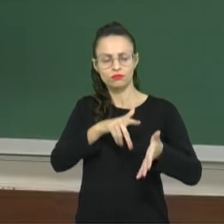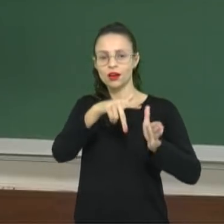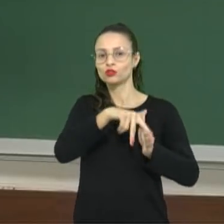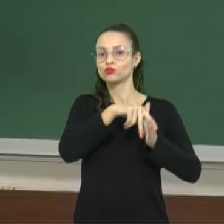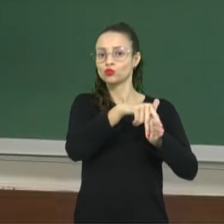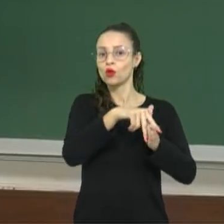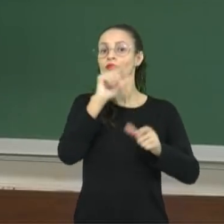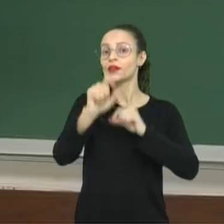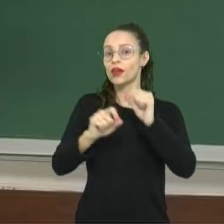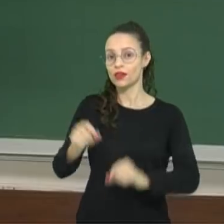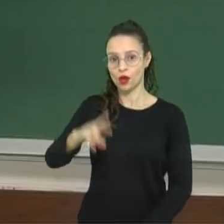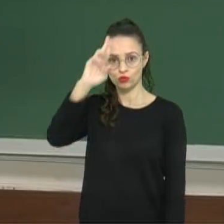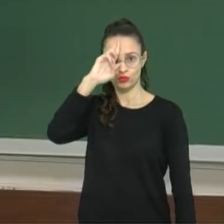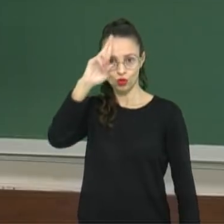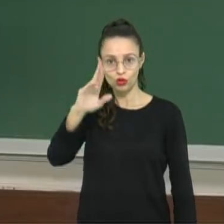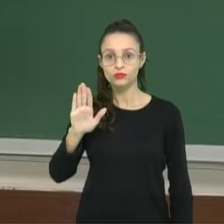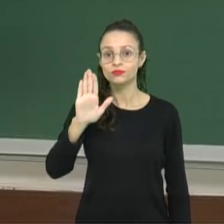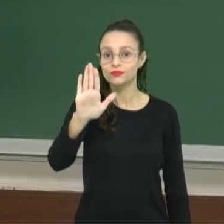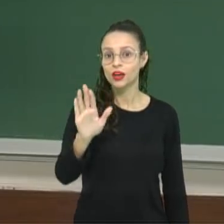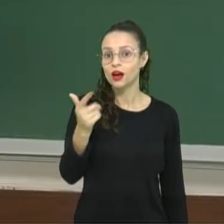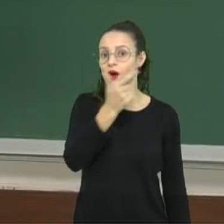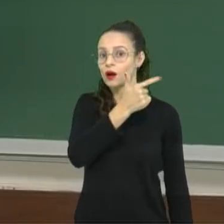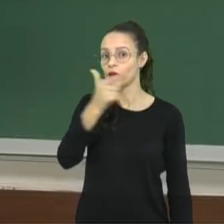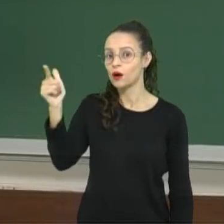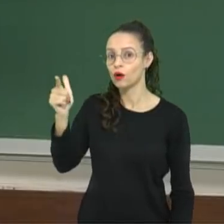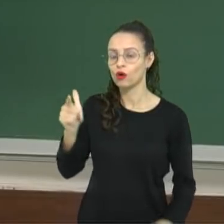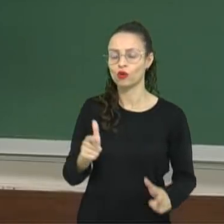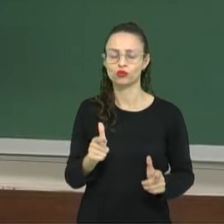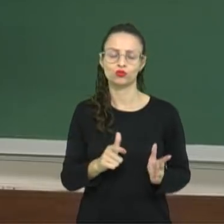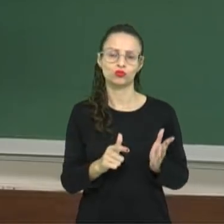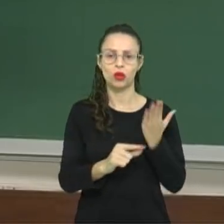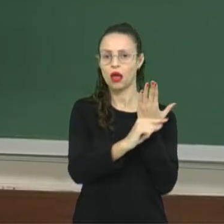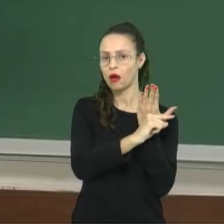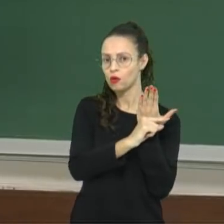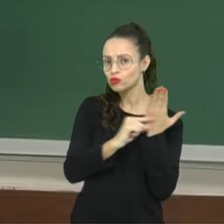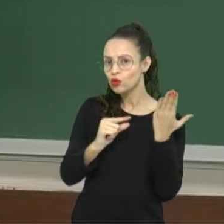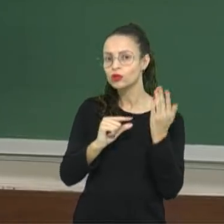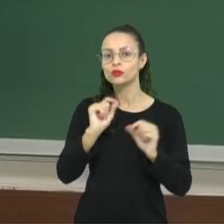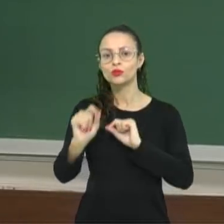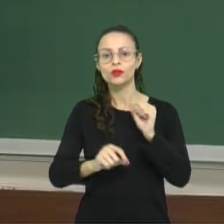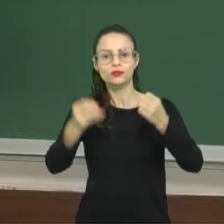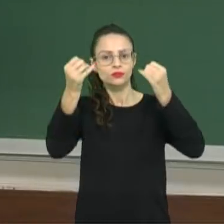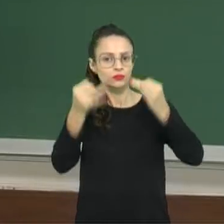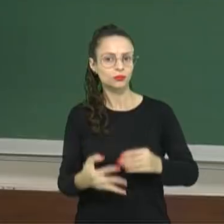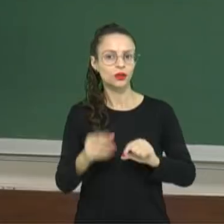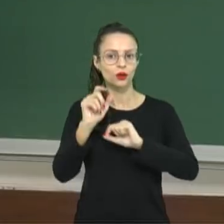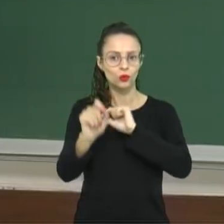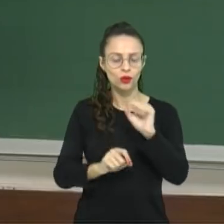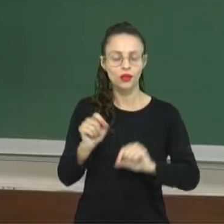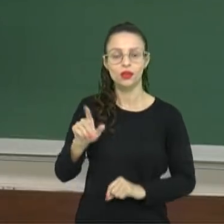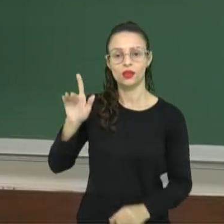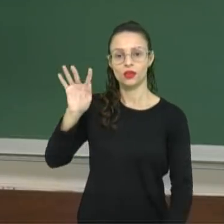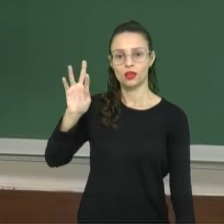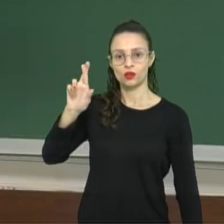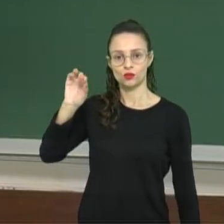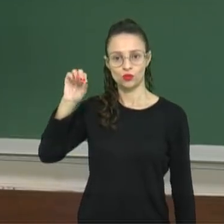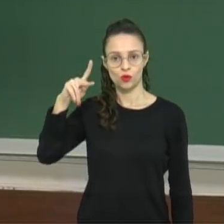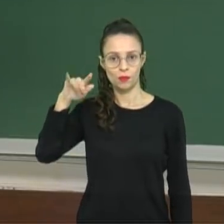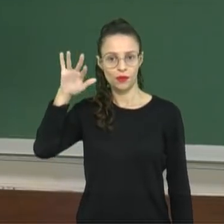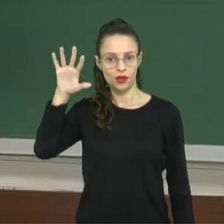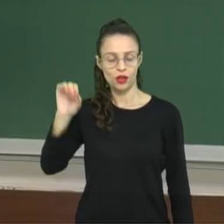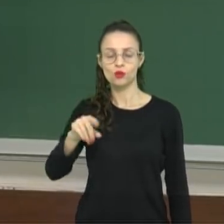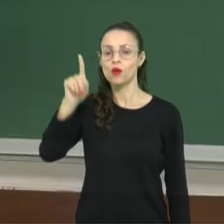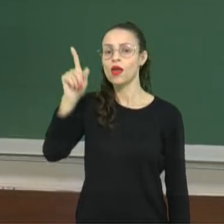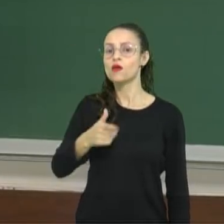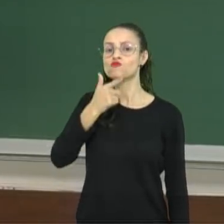aquele que era o dono da tropa. Em outros escritos ou outros autores falam o quê? Que poderia ser o